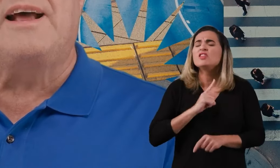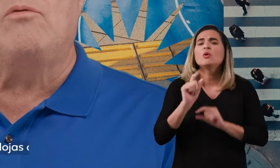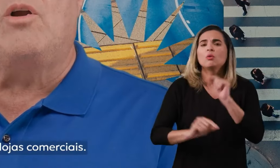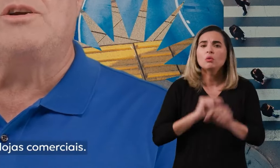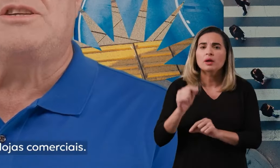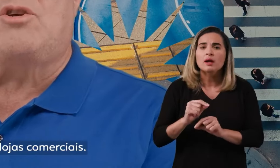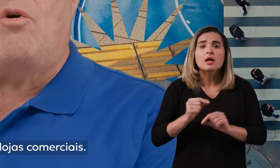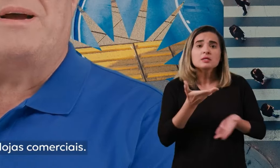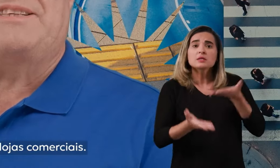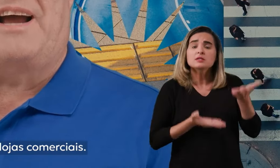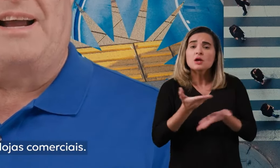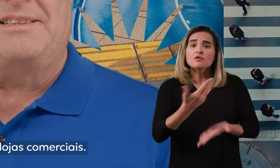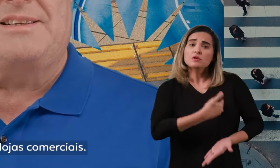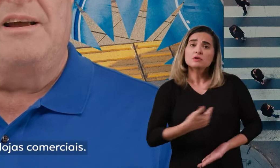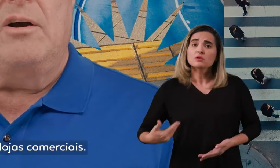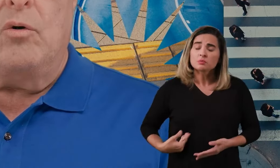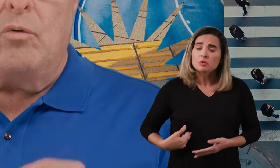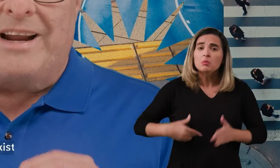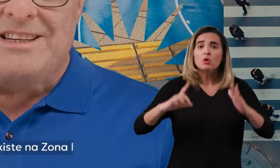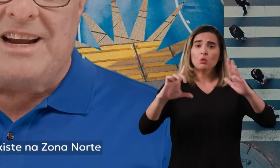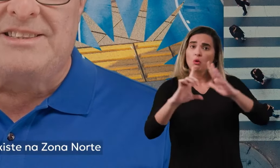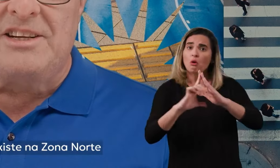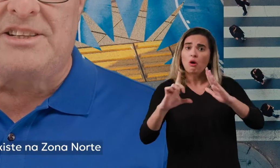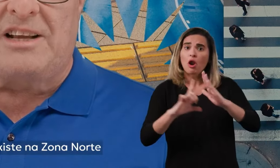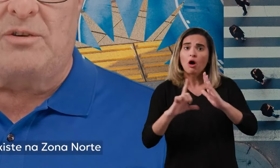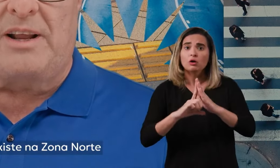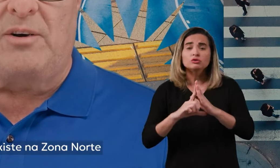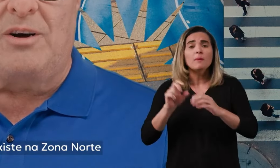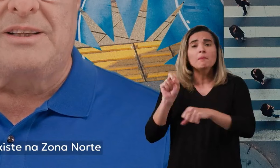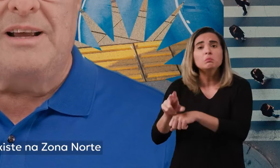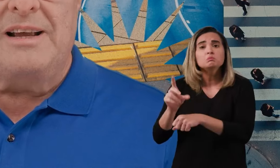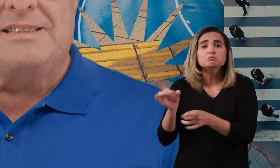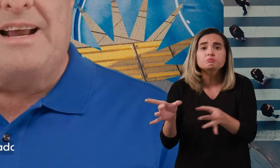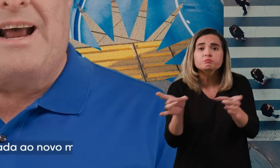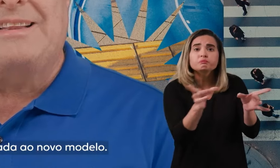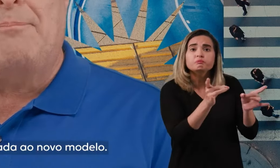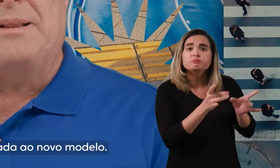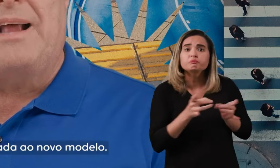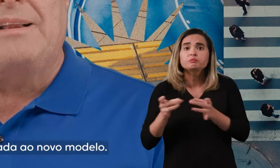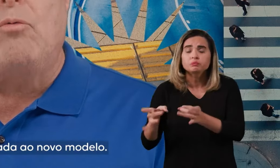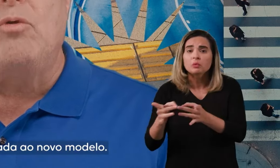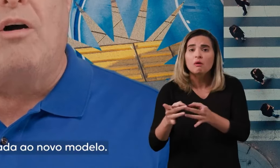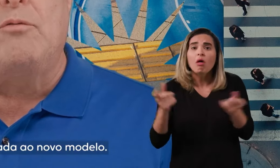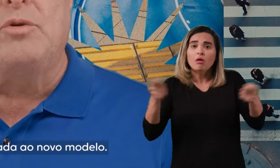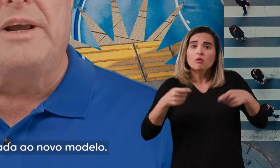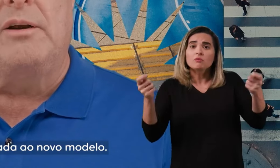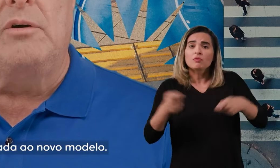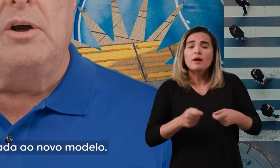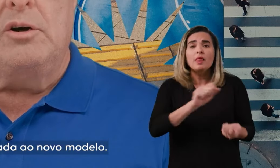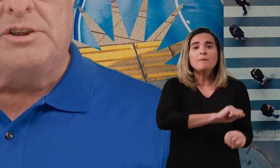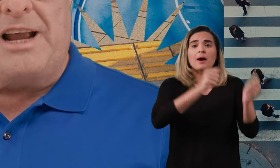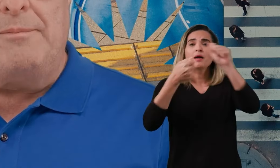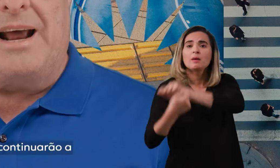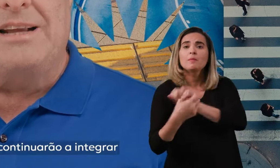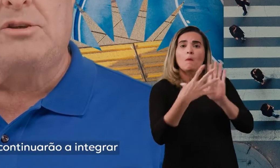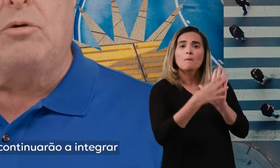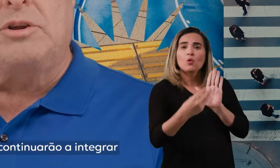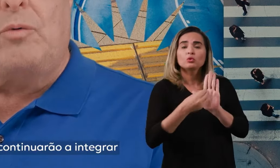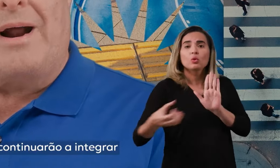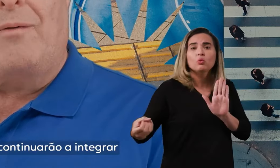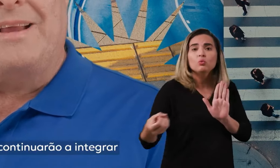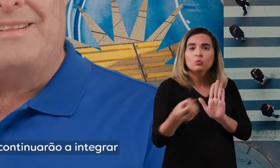e terão lojas comerciais. O que já existe na Zona Norte será adaptado ao novo modelo. Os